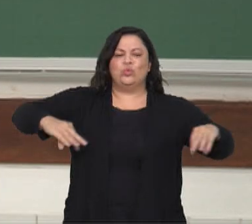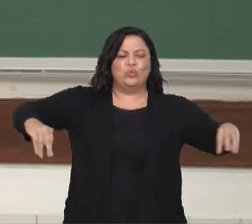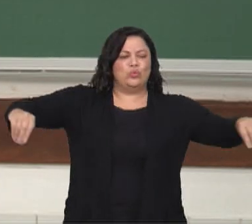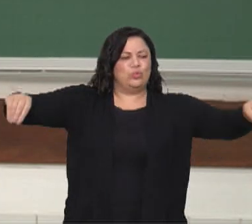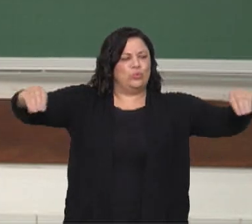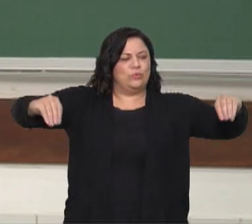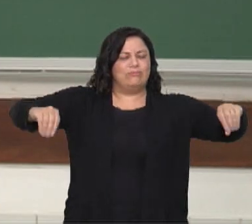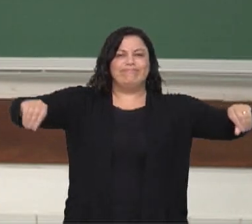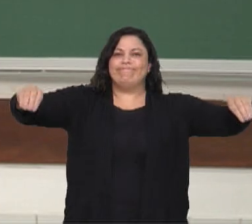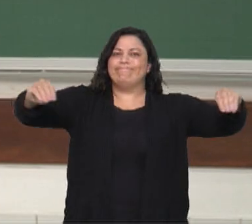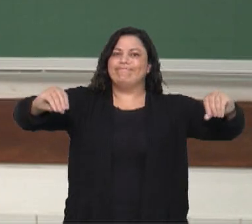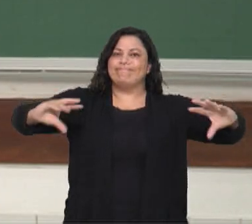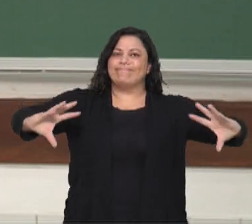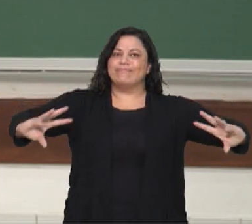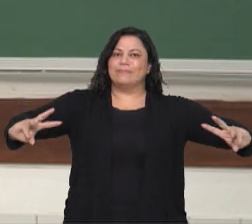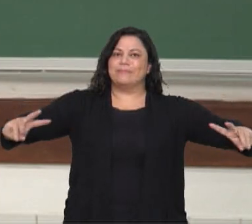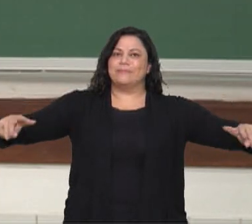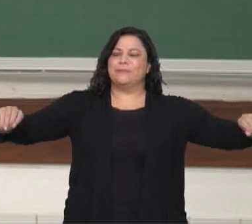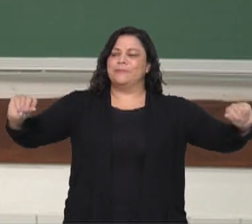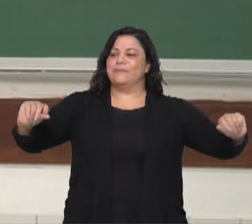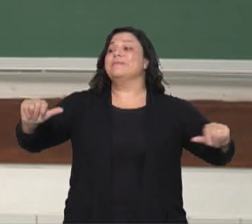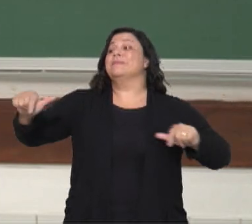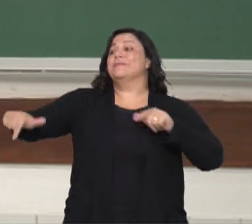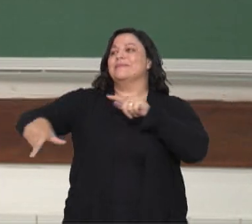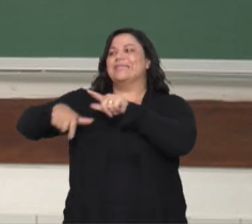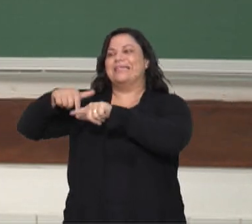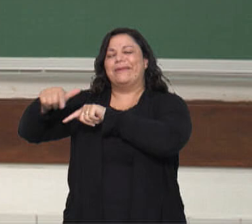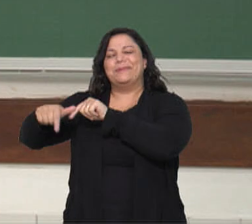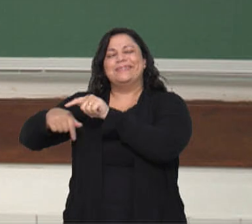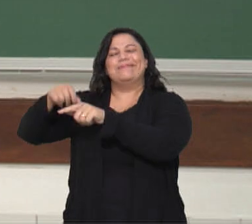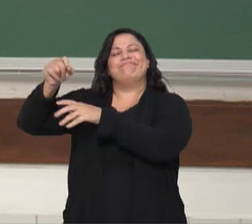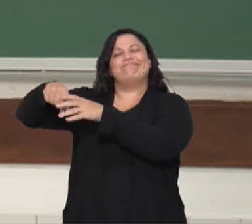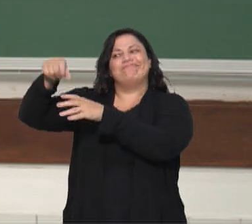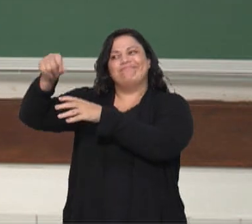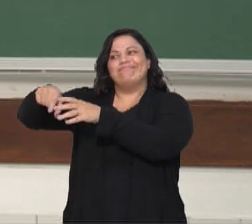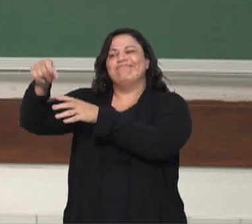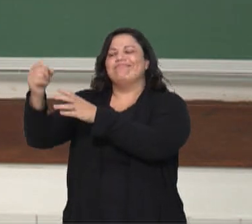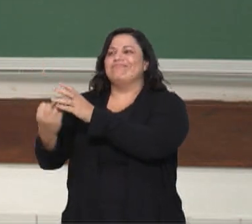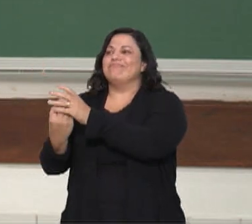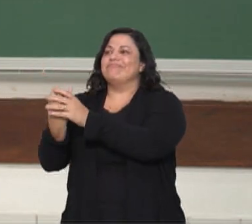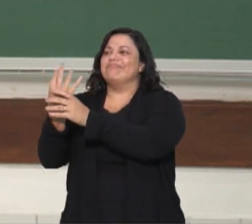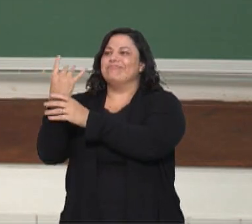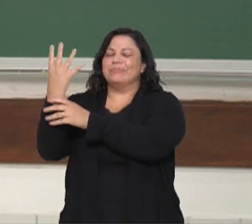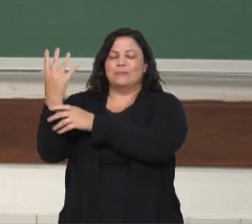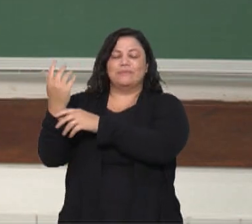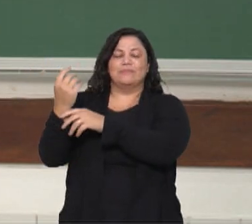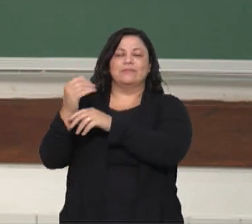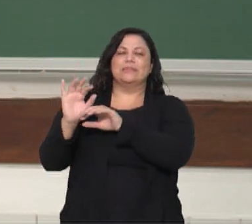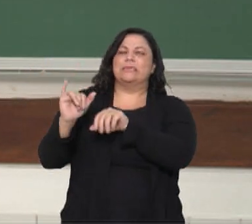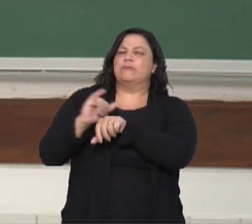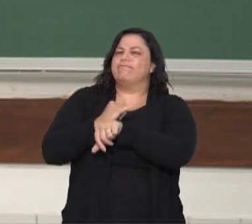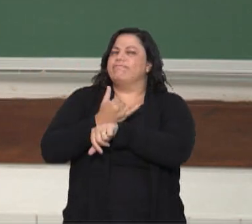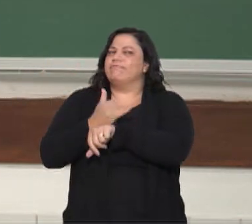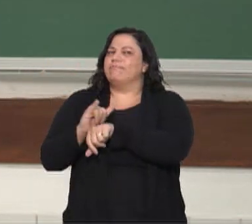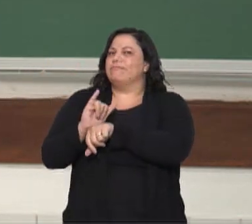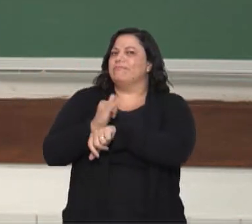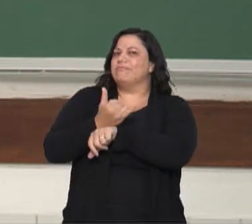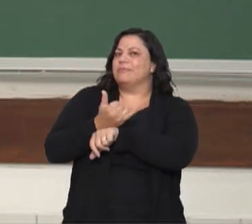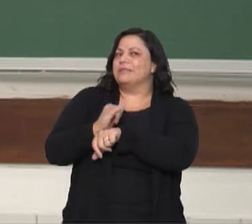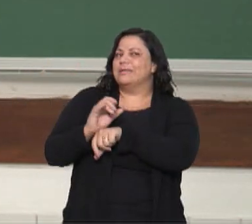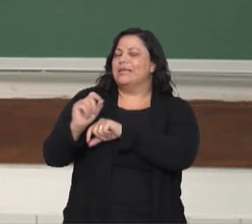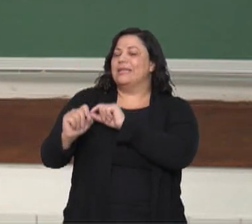do rio, onde o trabalho humano era fabricado, era plantado, era produzido ali. Então, era uma técnica de